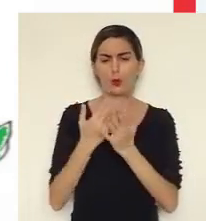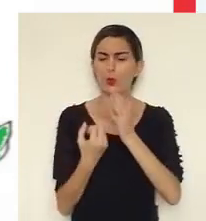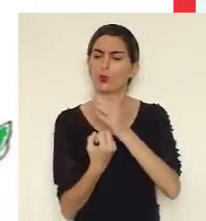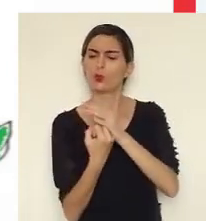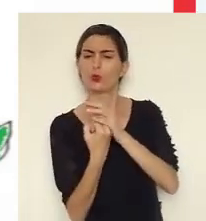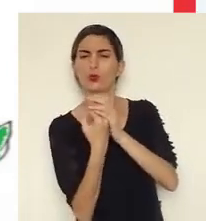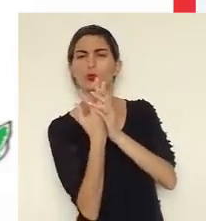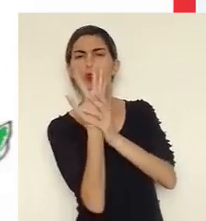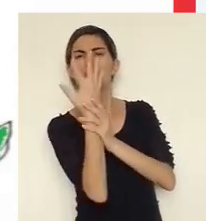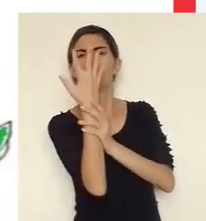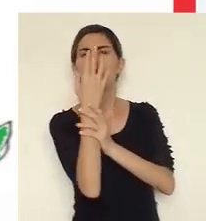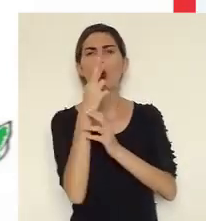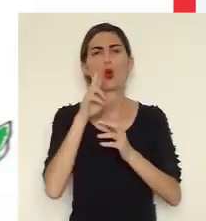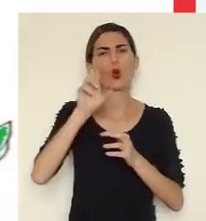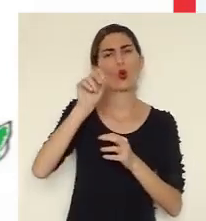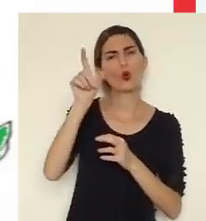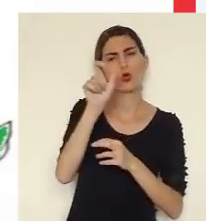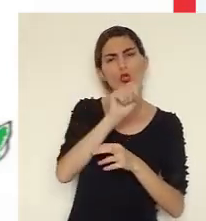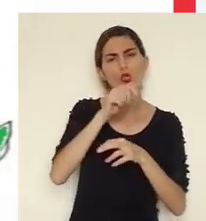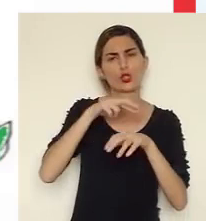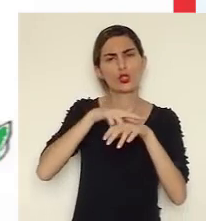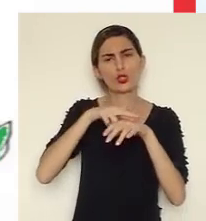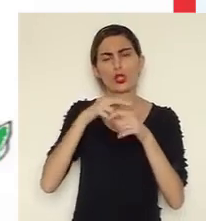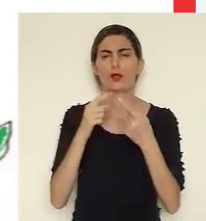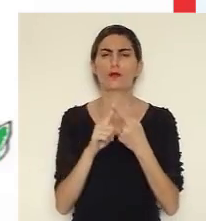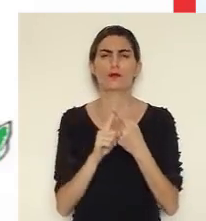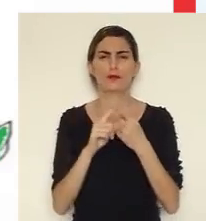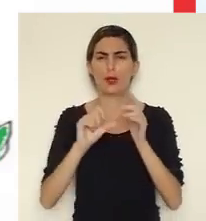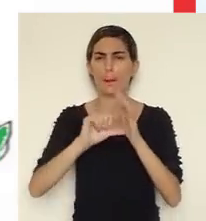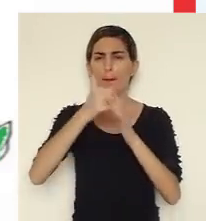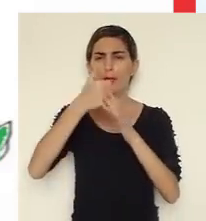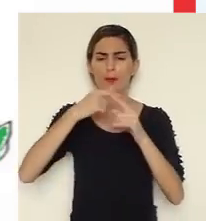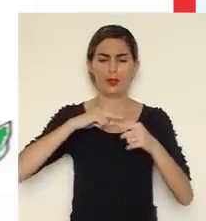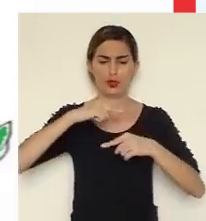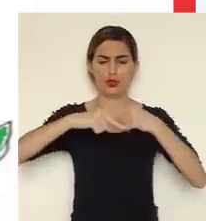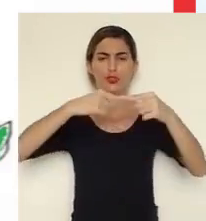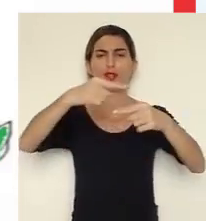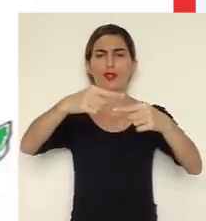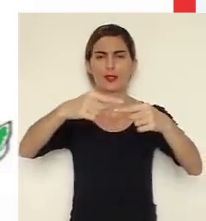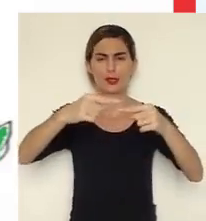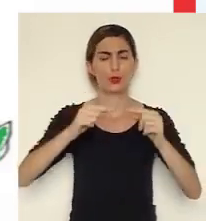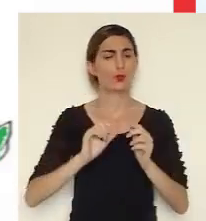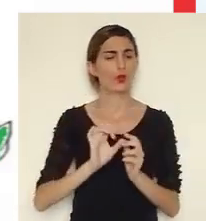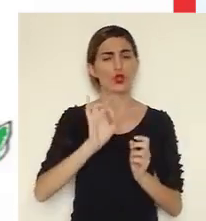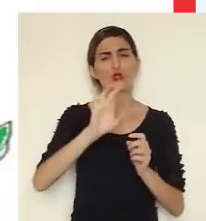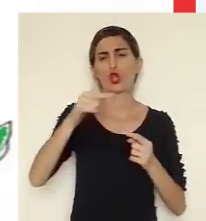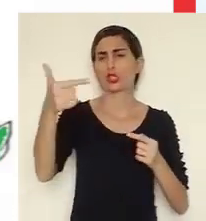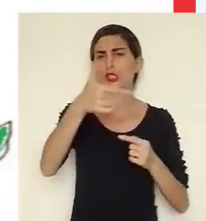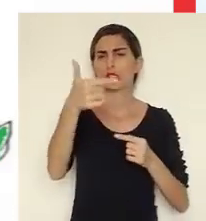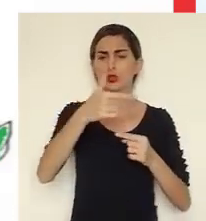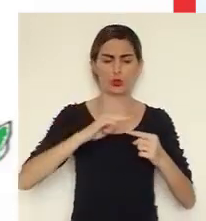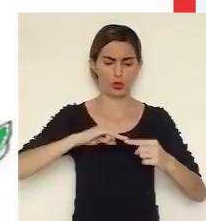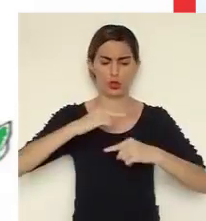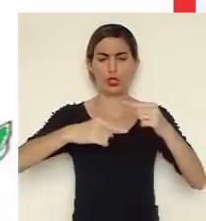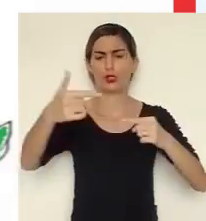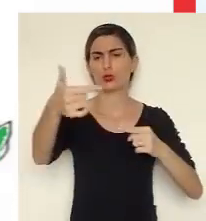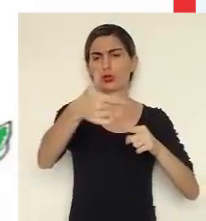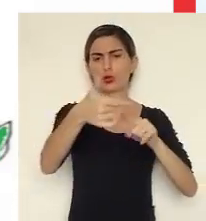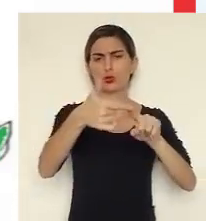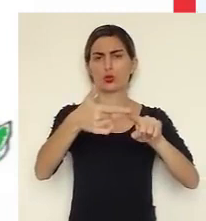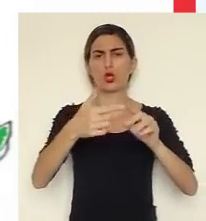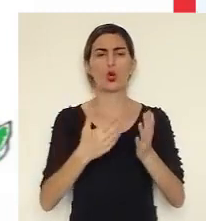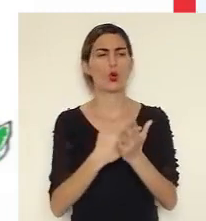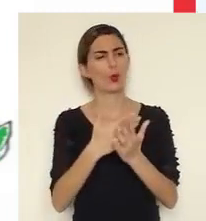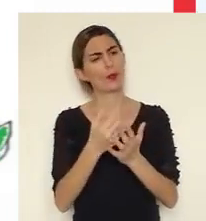nasceu uma flor roxa. A gente chama essa de primeira geração. Só que na segunda